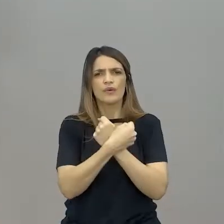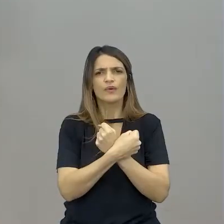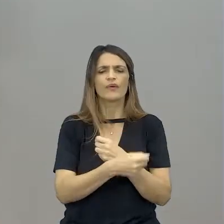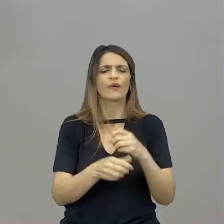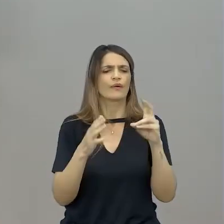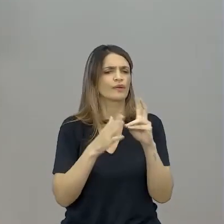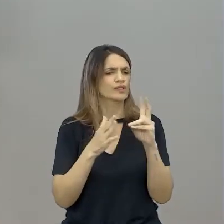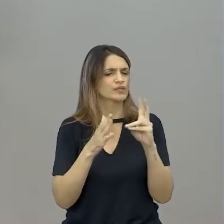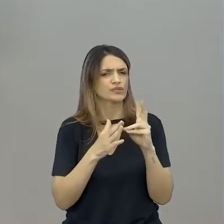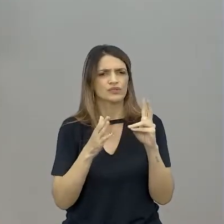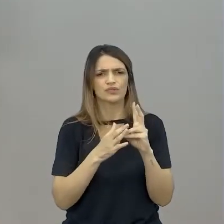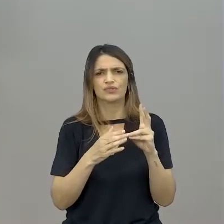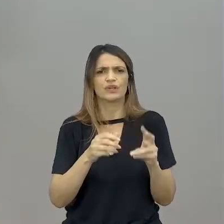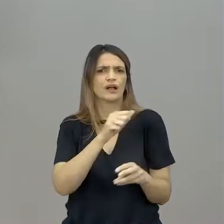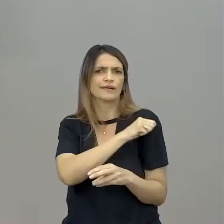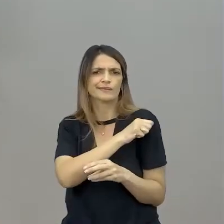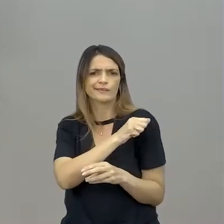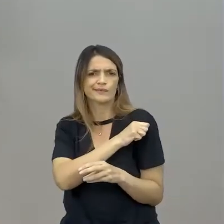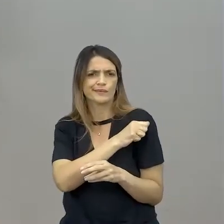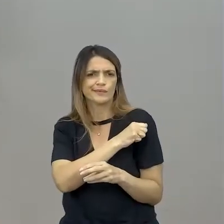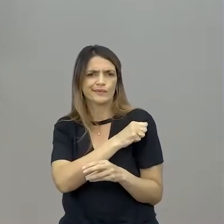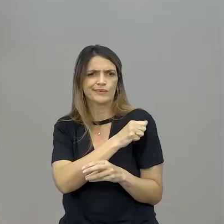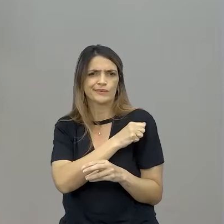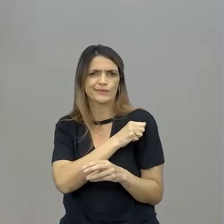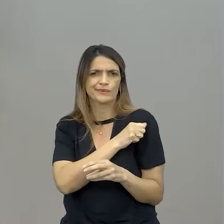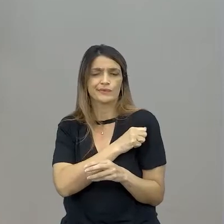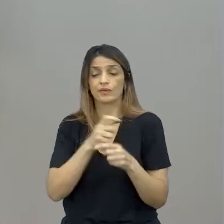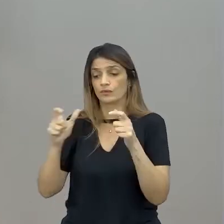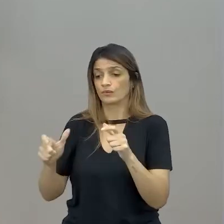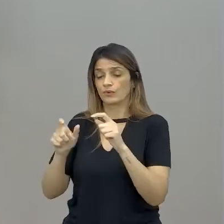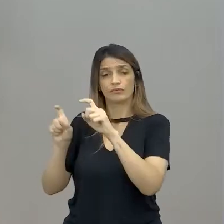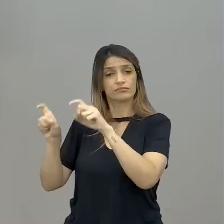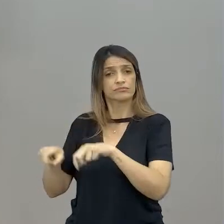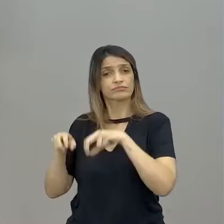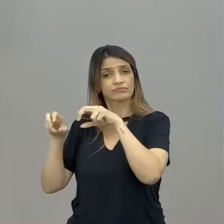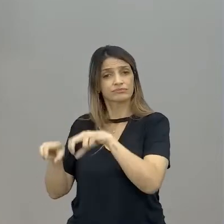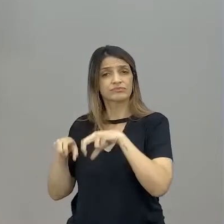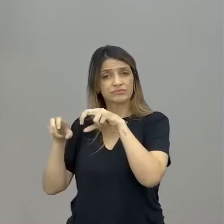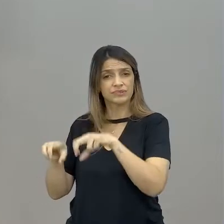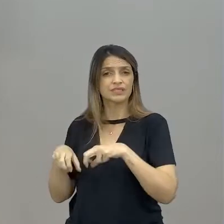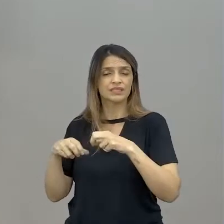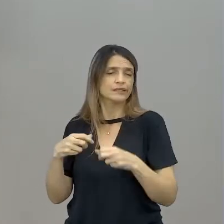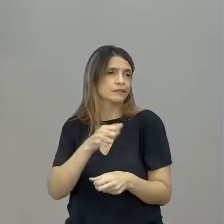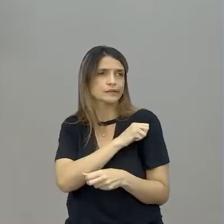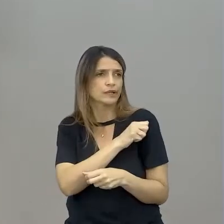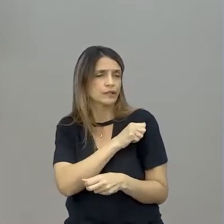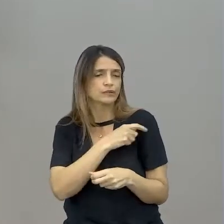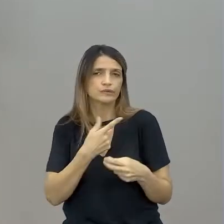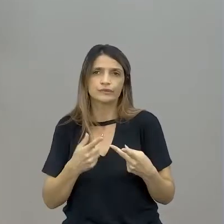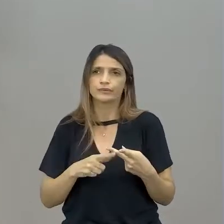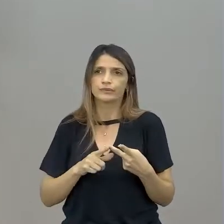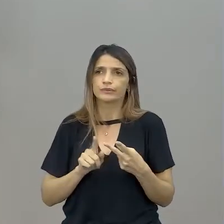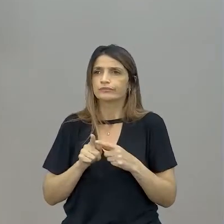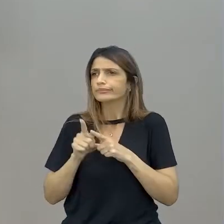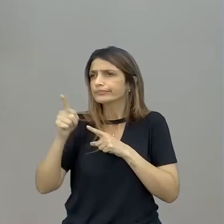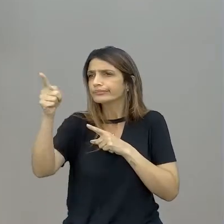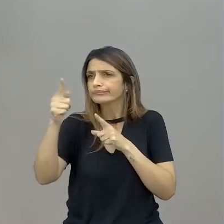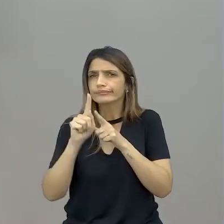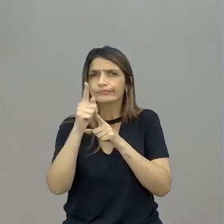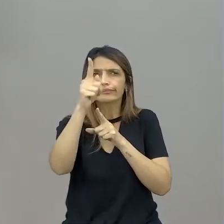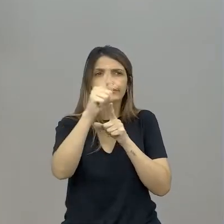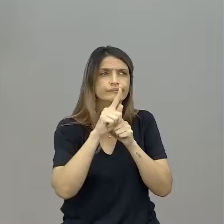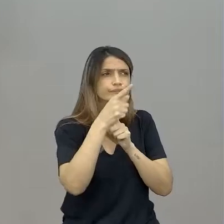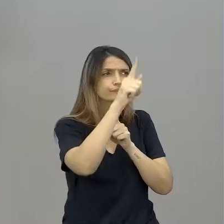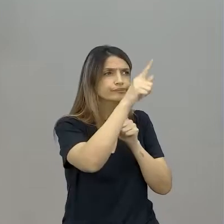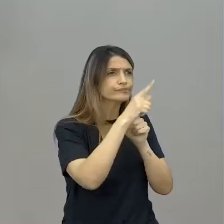então nós temos alunos que estão em zona rural, mais assim para o campo, alunos que estão em locais, né, que moram em locais